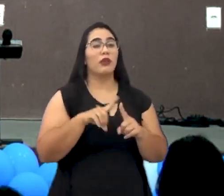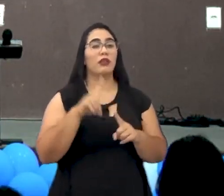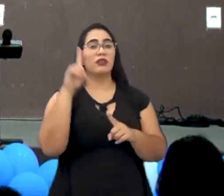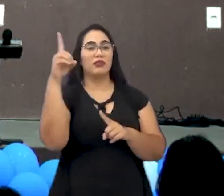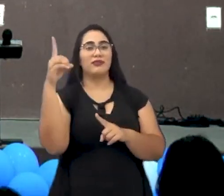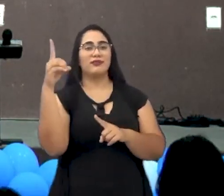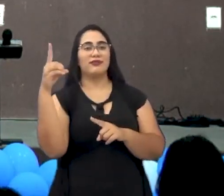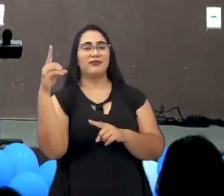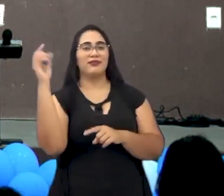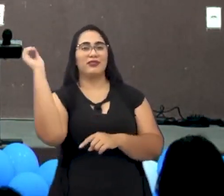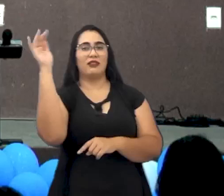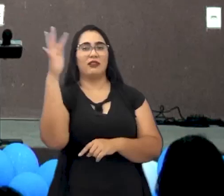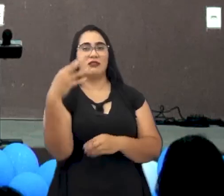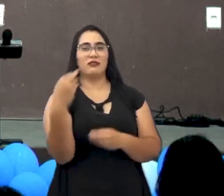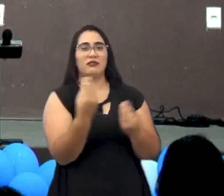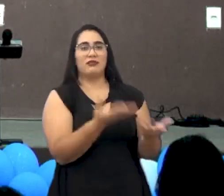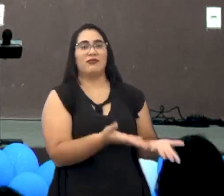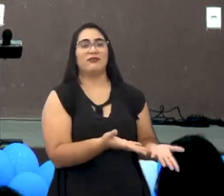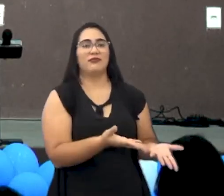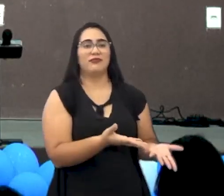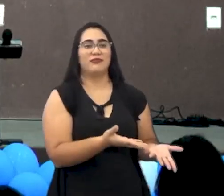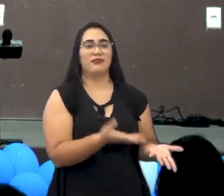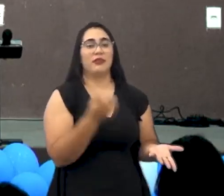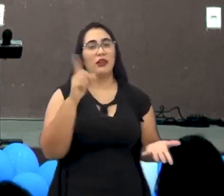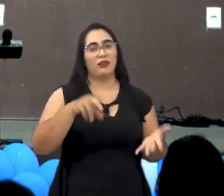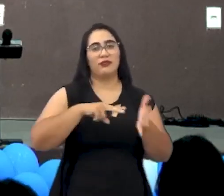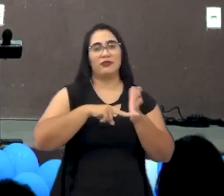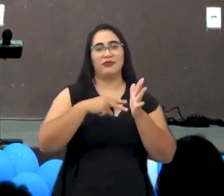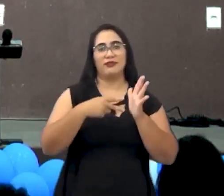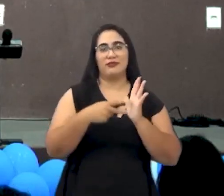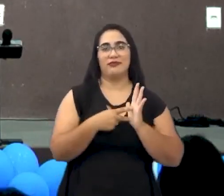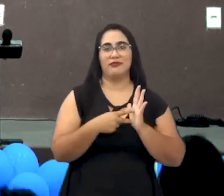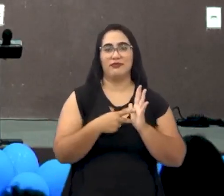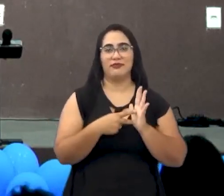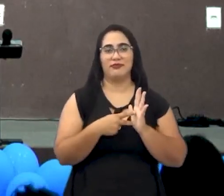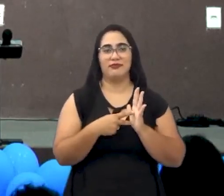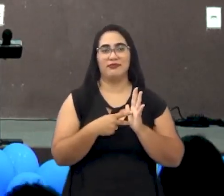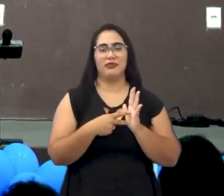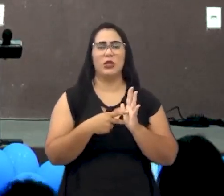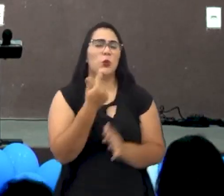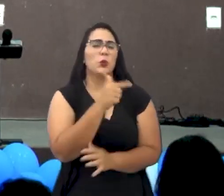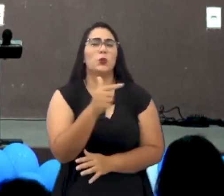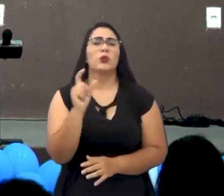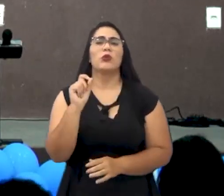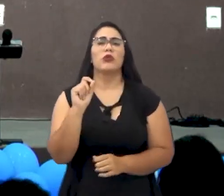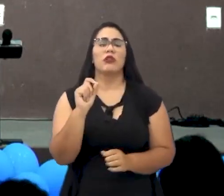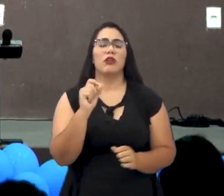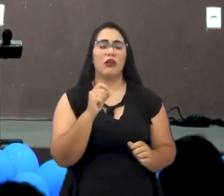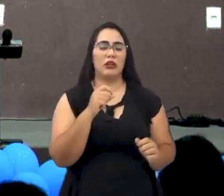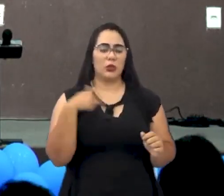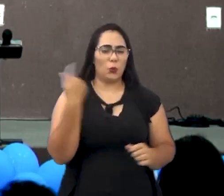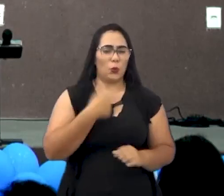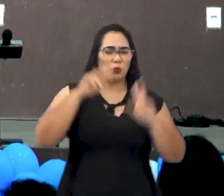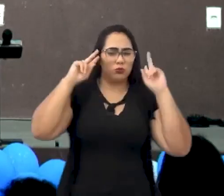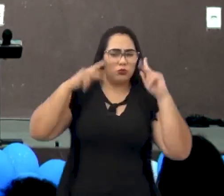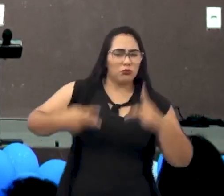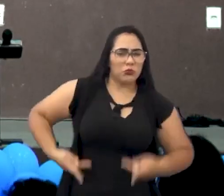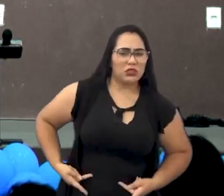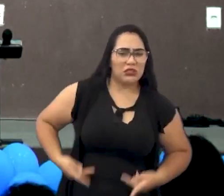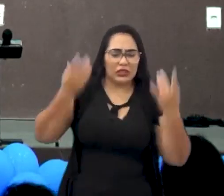fez. É isso que significa. Não existe na natureza humana em si